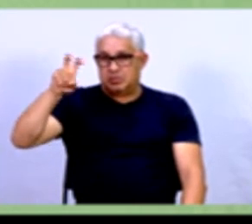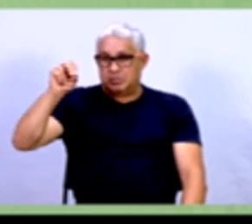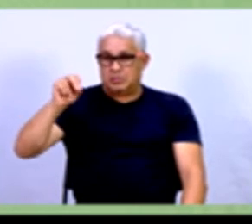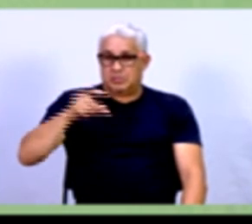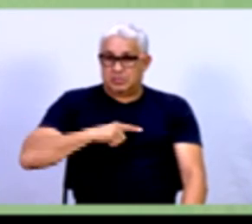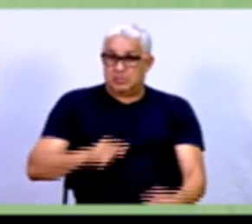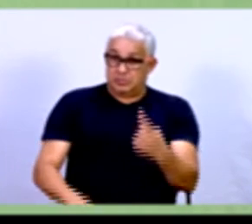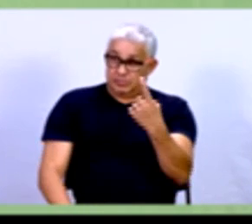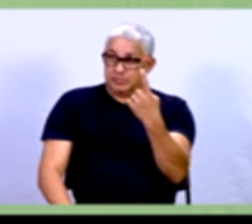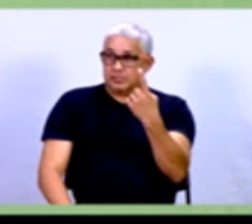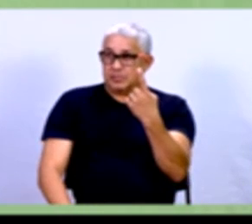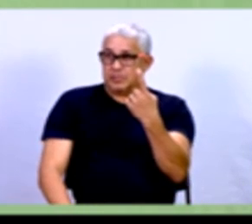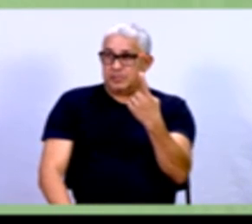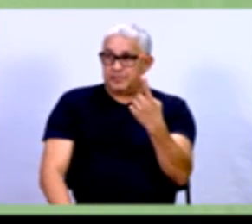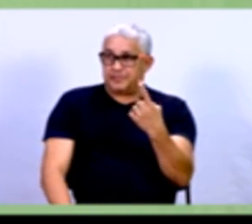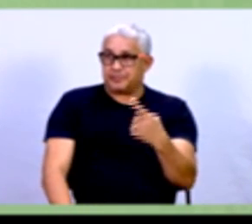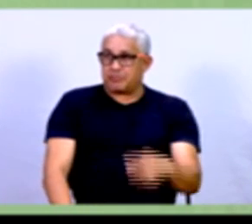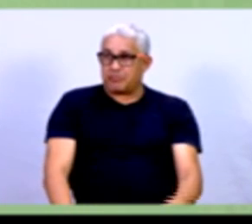só um.